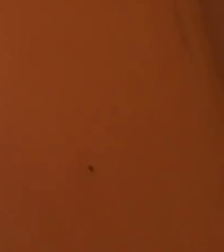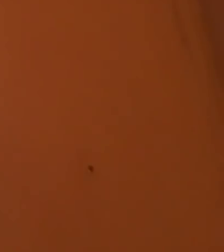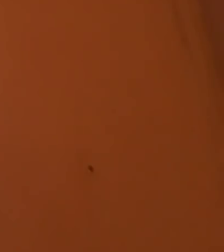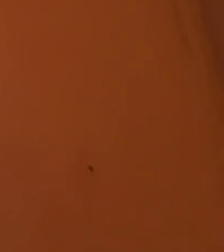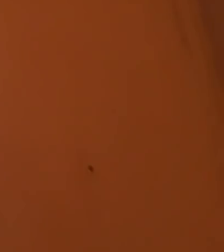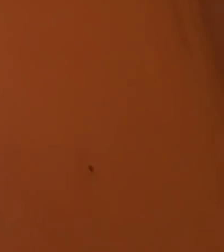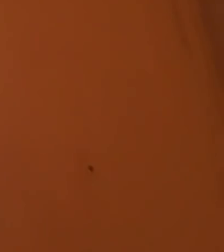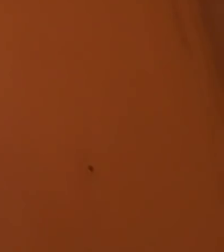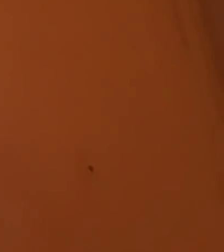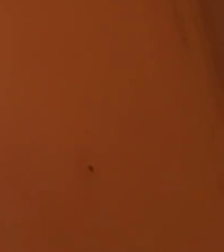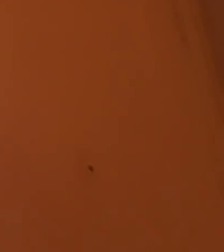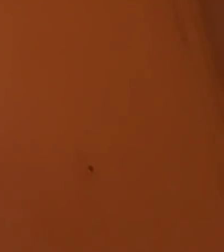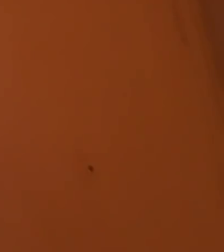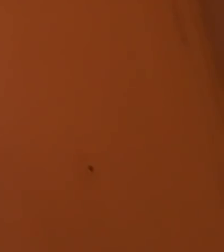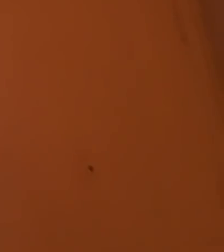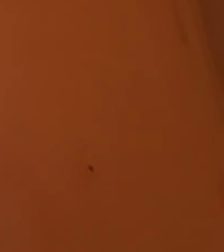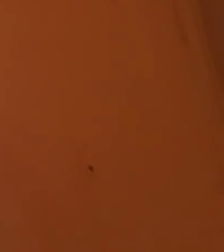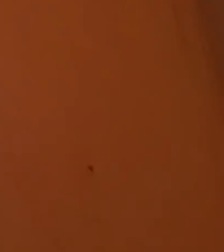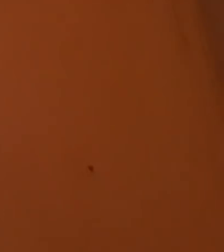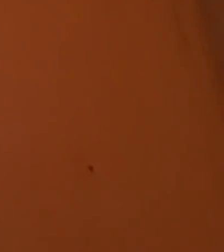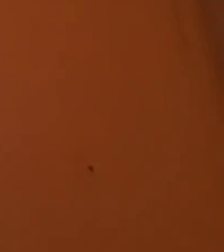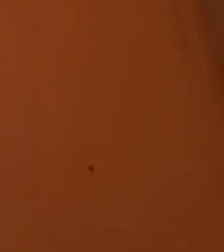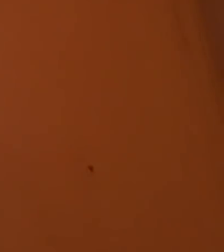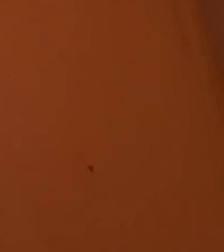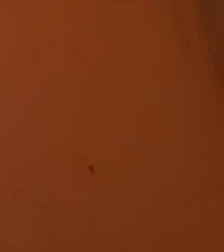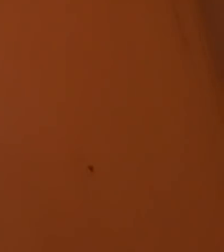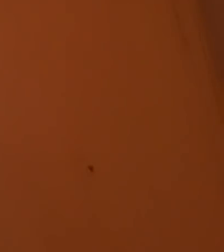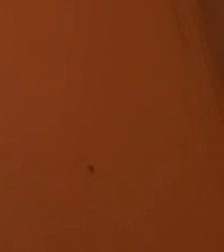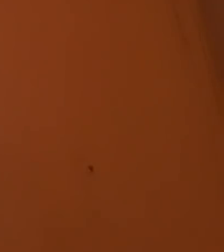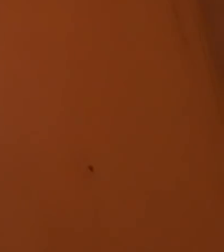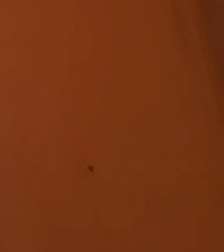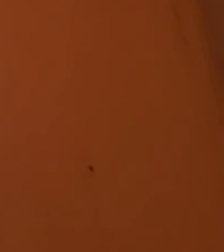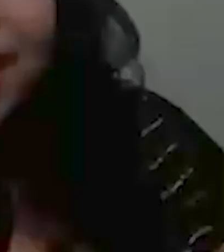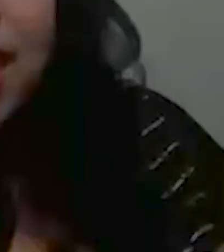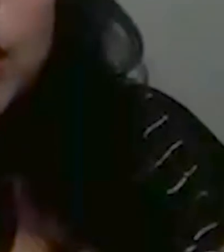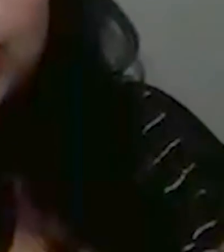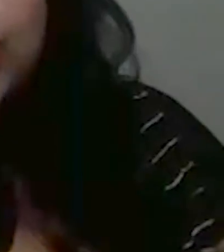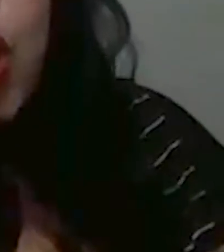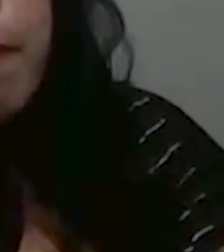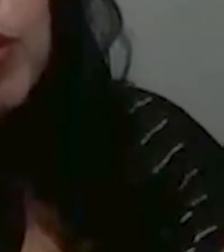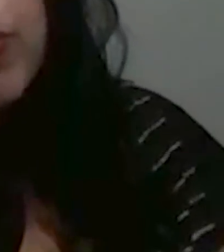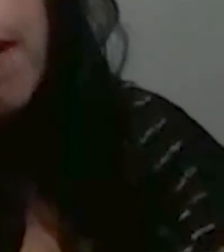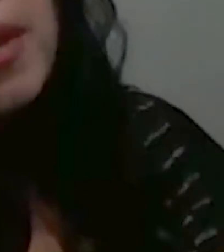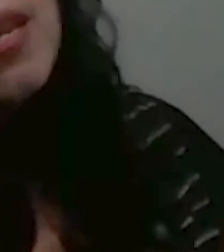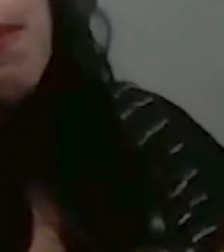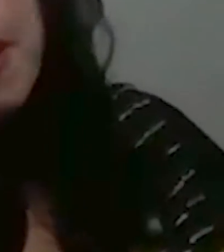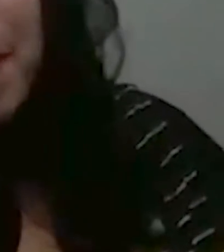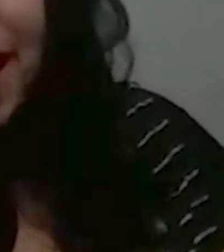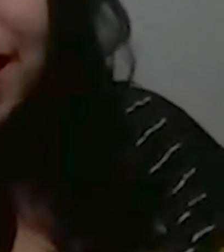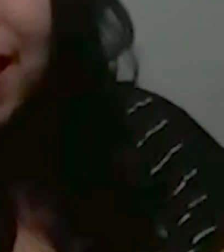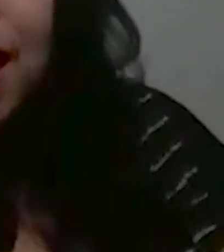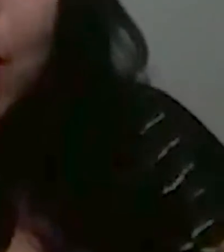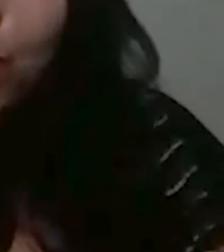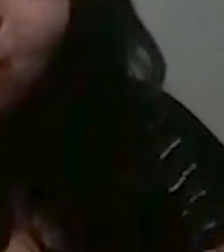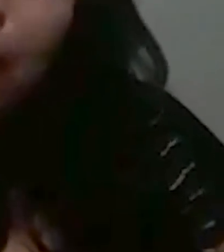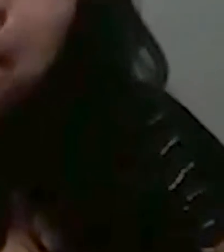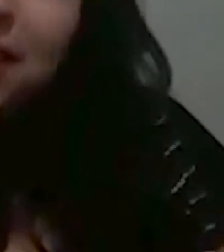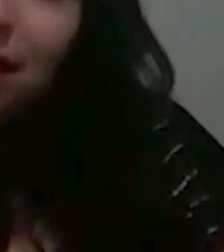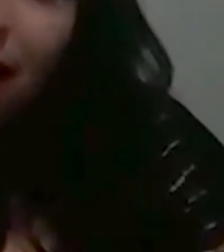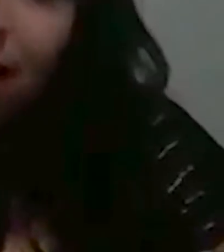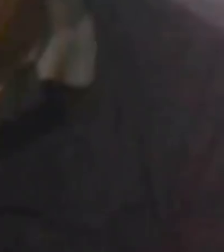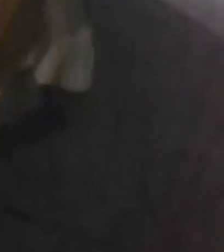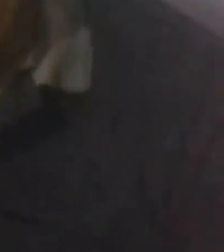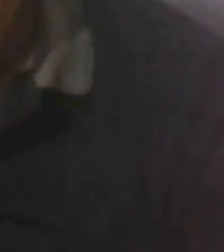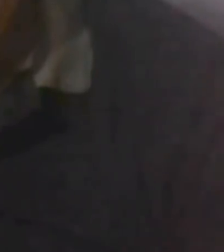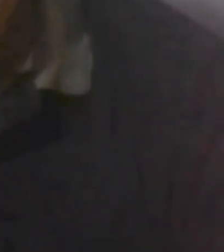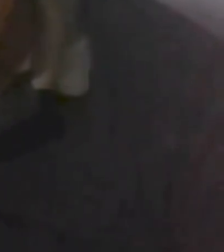Somos família Ibemeia, vai passar. Somos família Ibemeia, vai